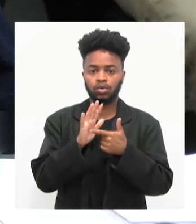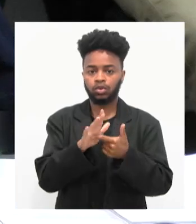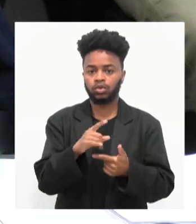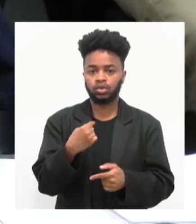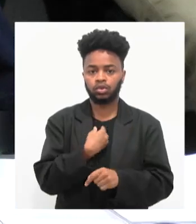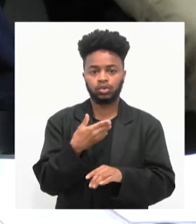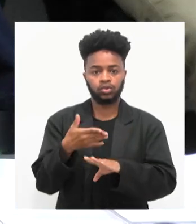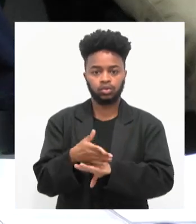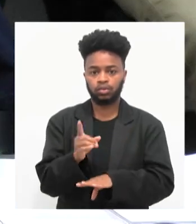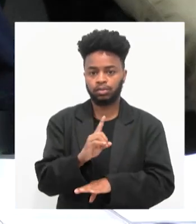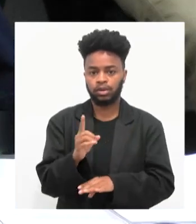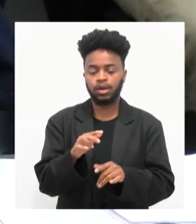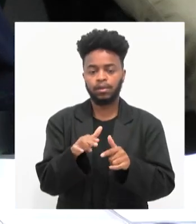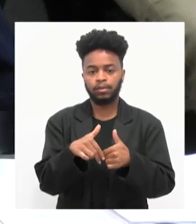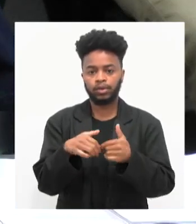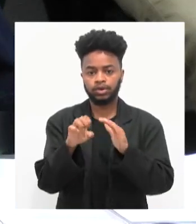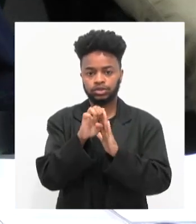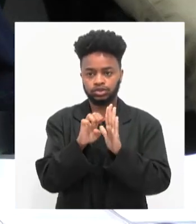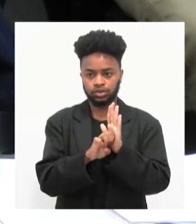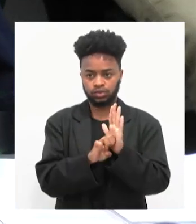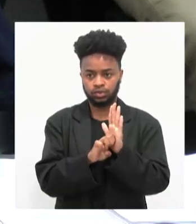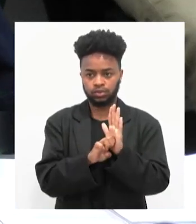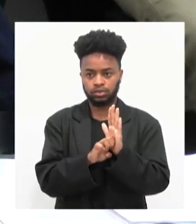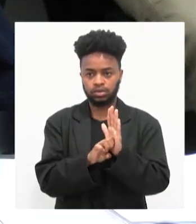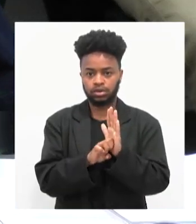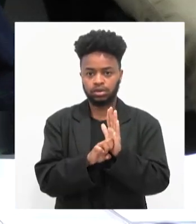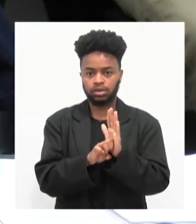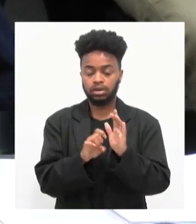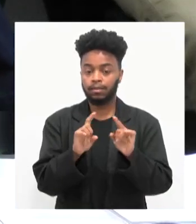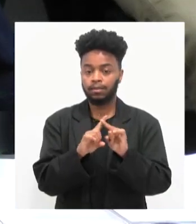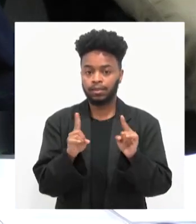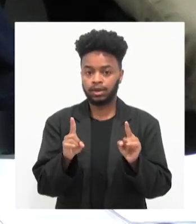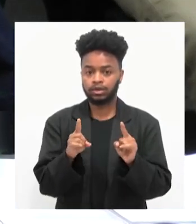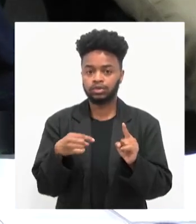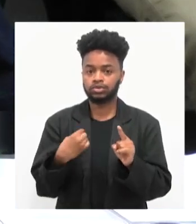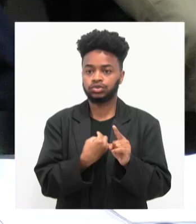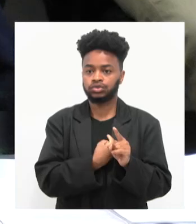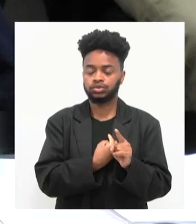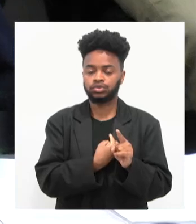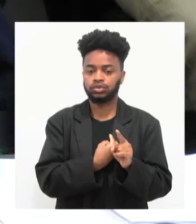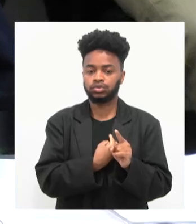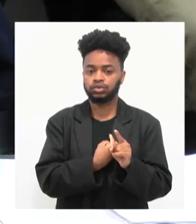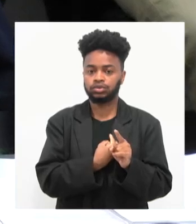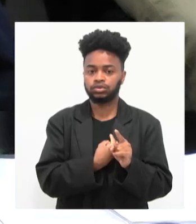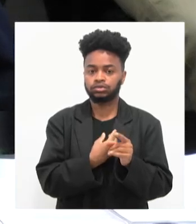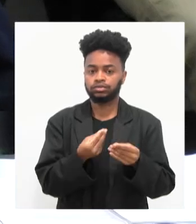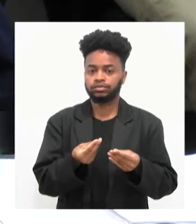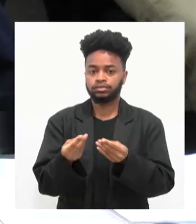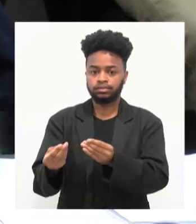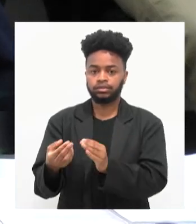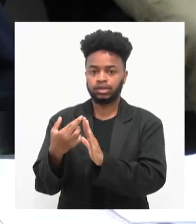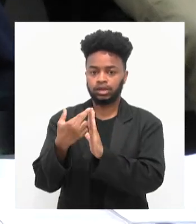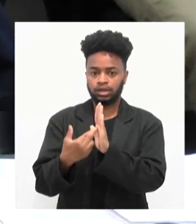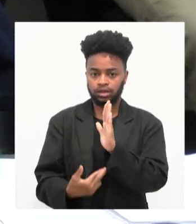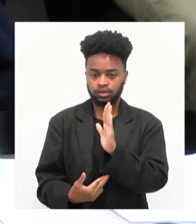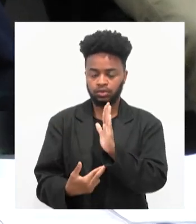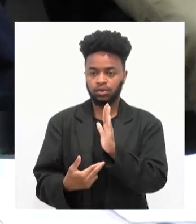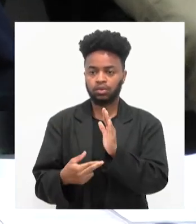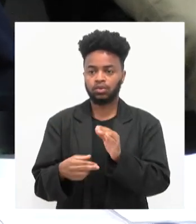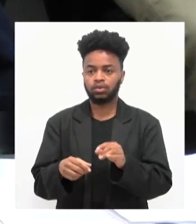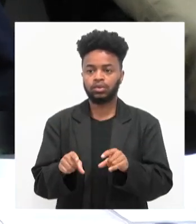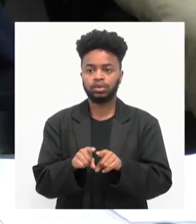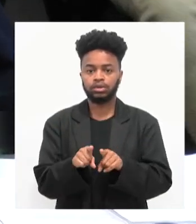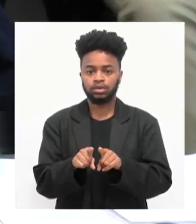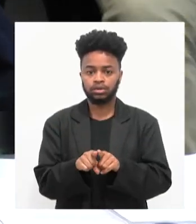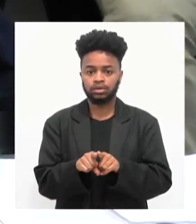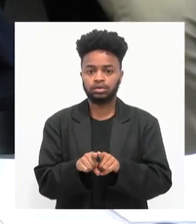função do nosso estatuto. Porém, nós franqueamos à comissão o nosso relatório e